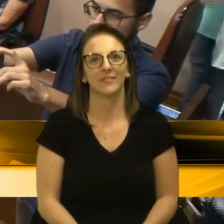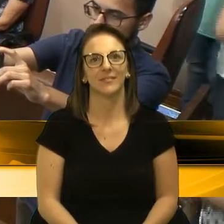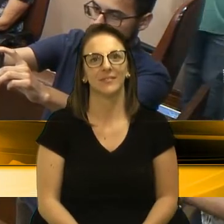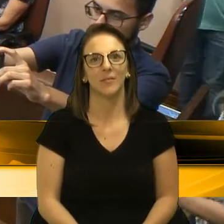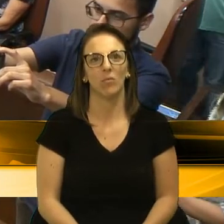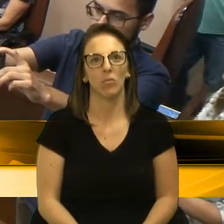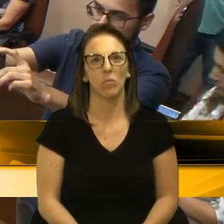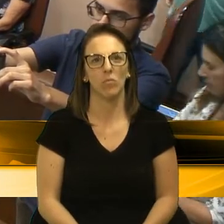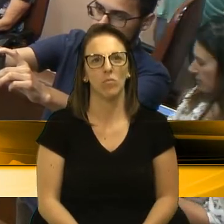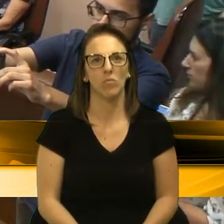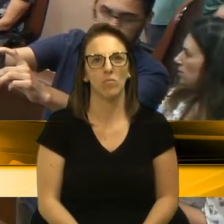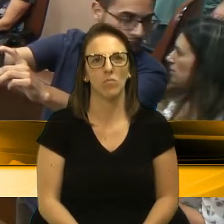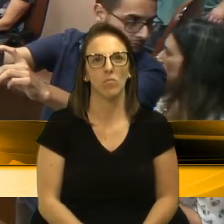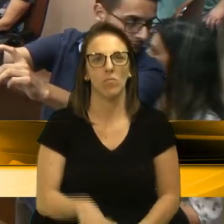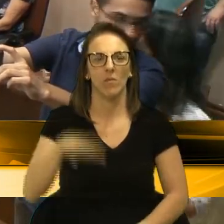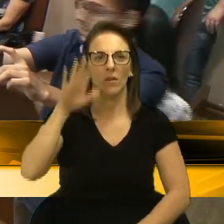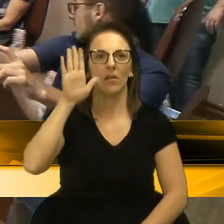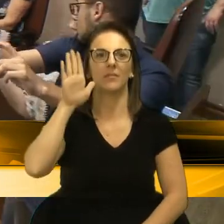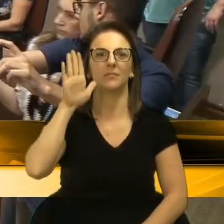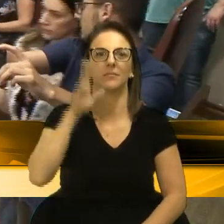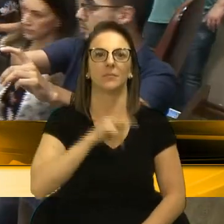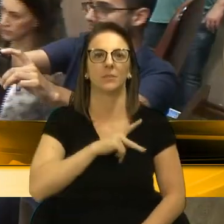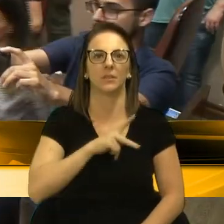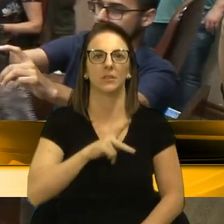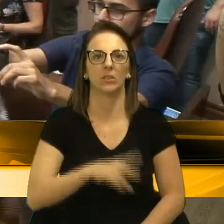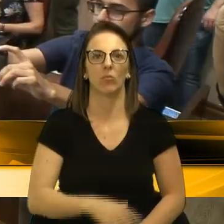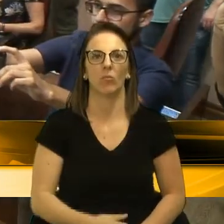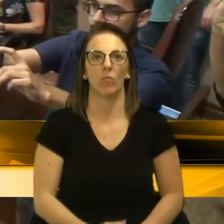Questão de ordem, senhor presidente.